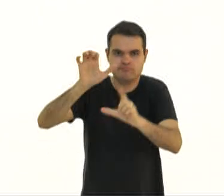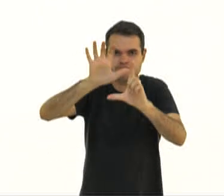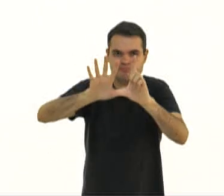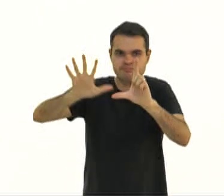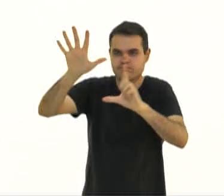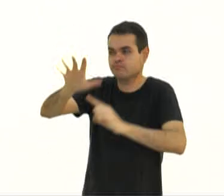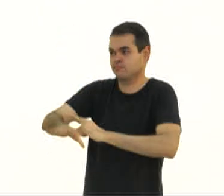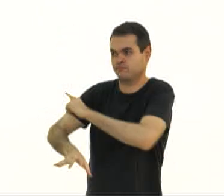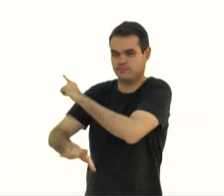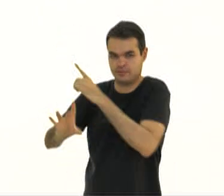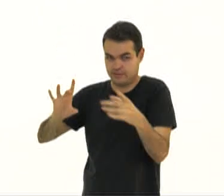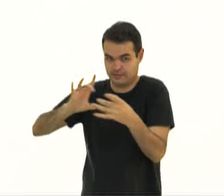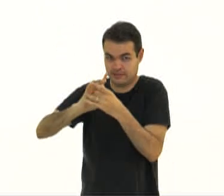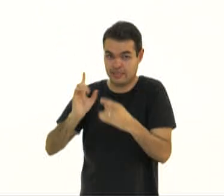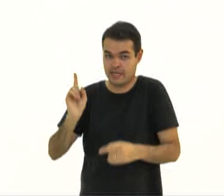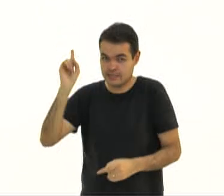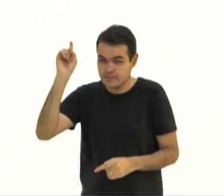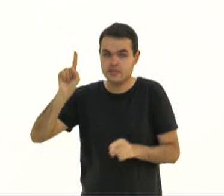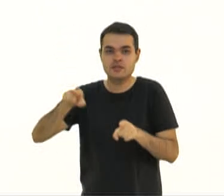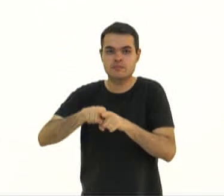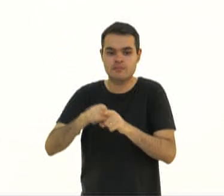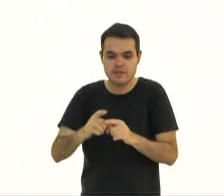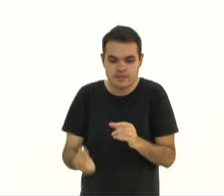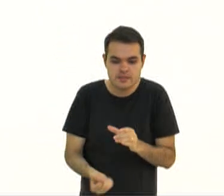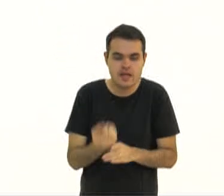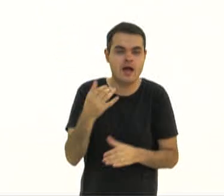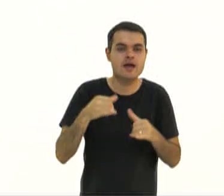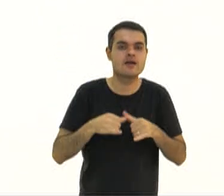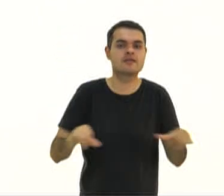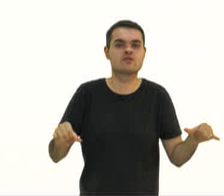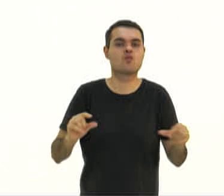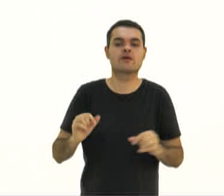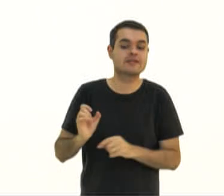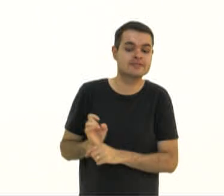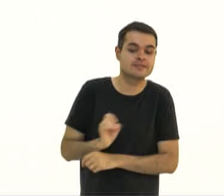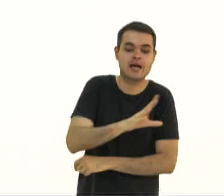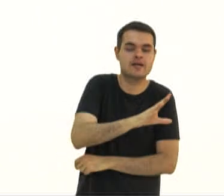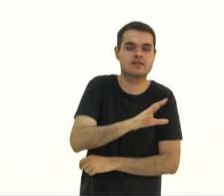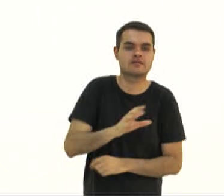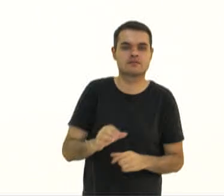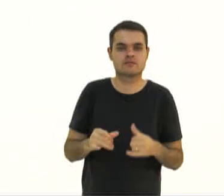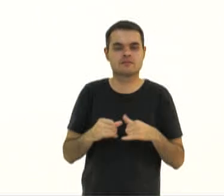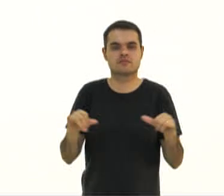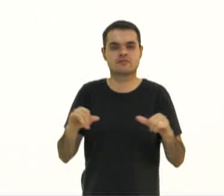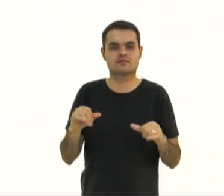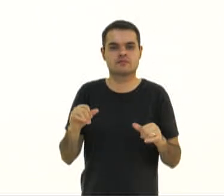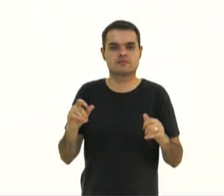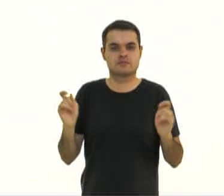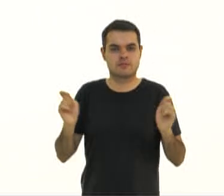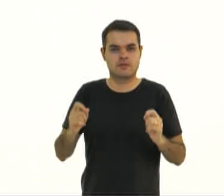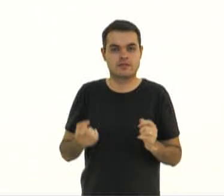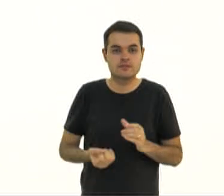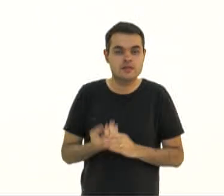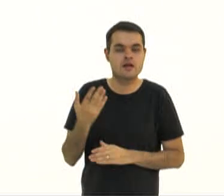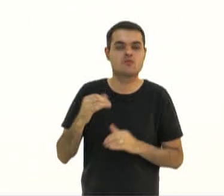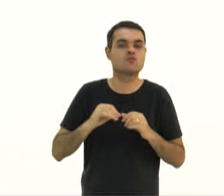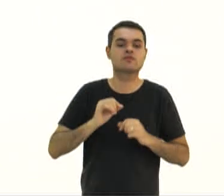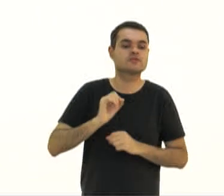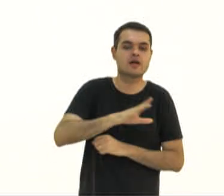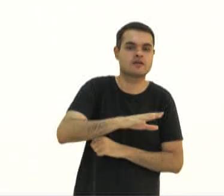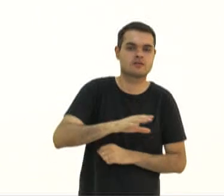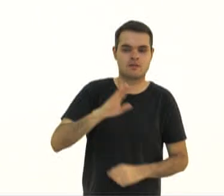esquematizado acima e é utilizado para a geração de energia, ou seja, o que sai daquele biodigestor que é utilizado para a geração de energia?